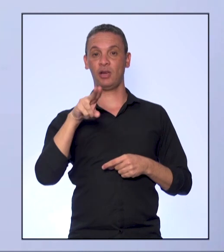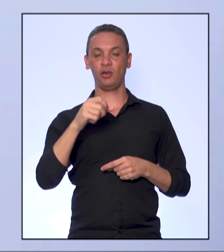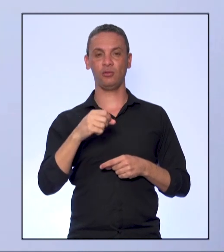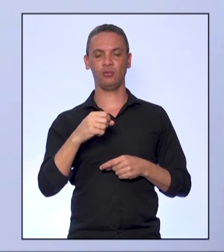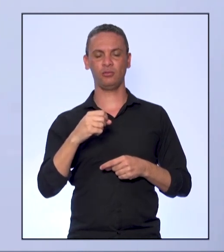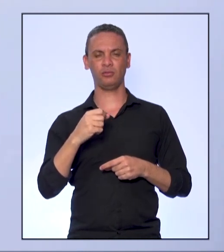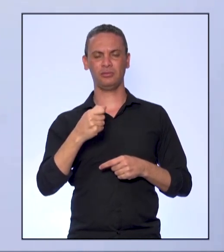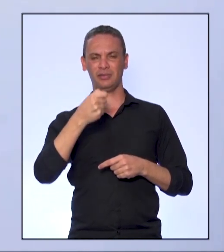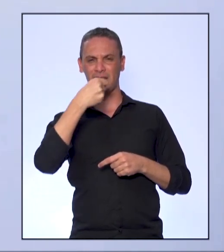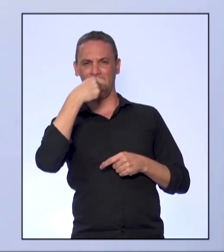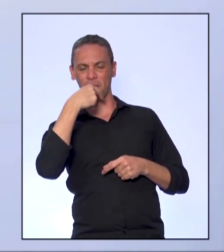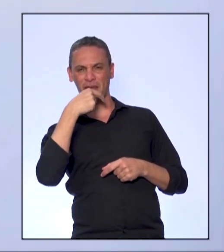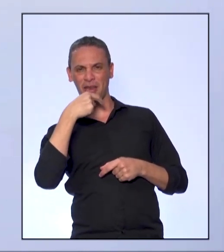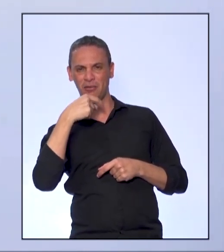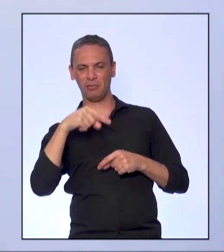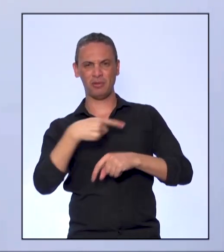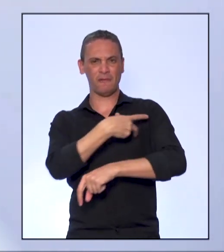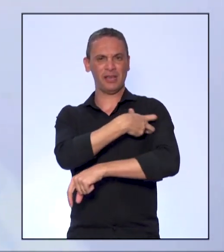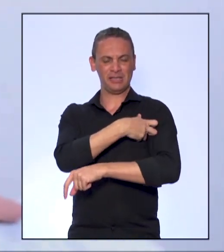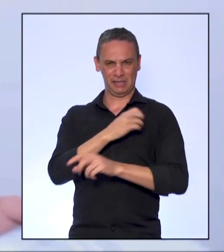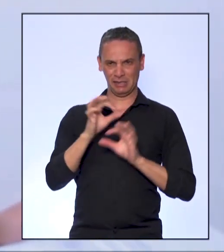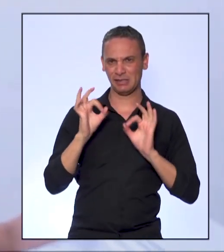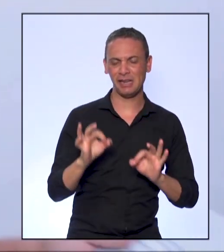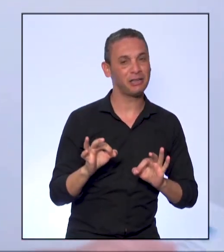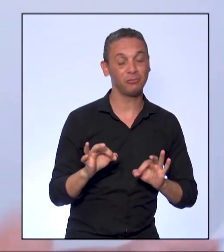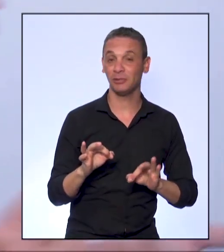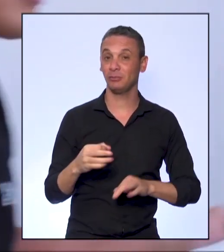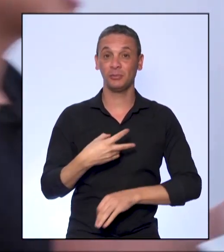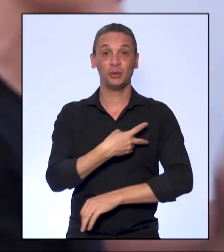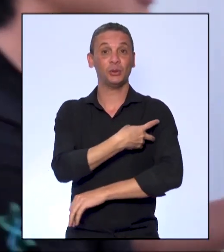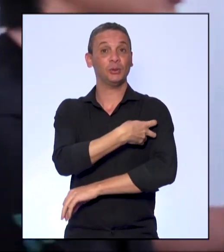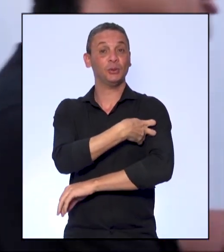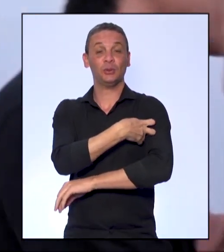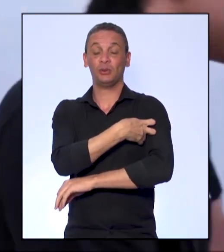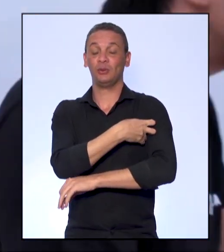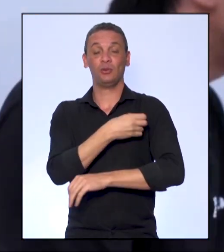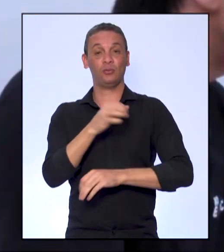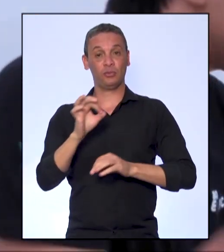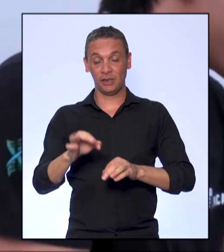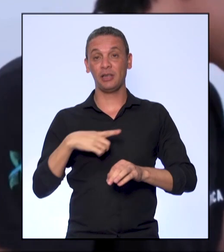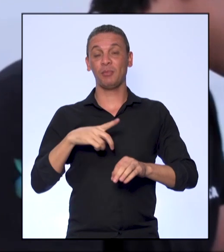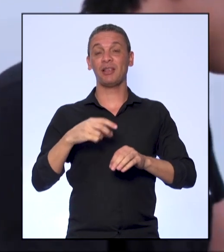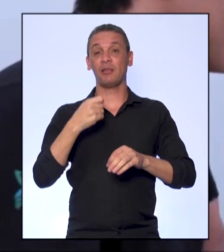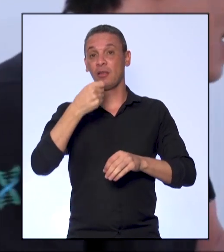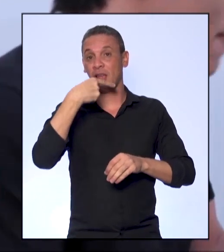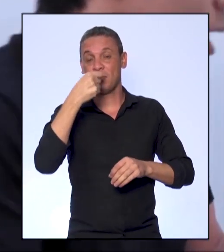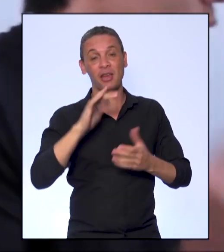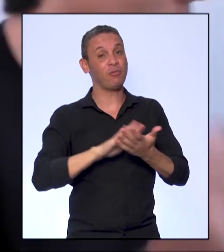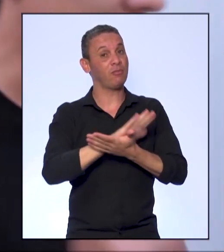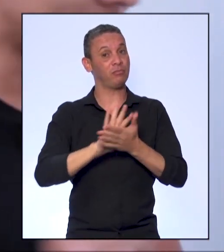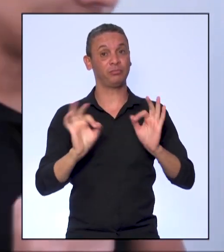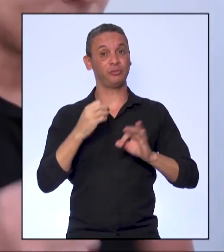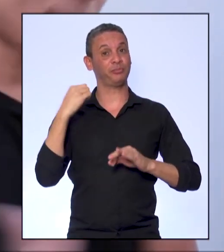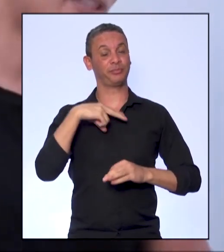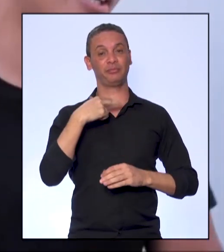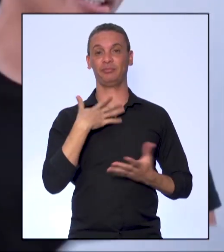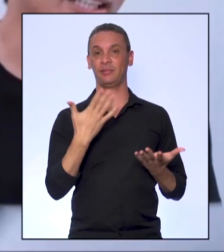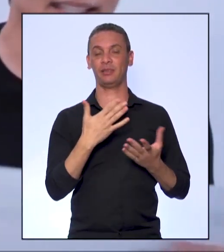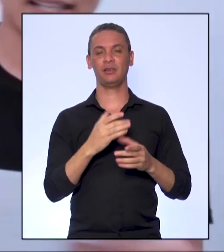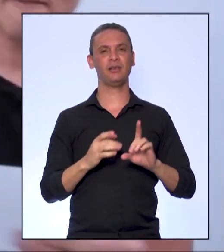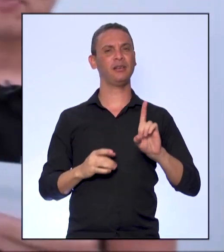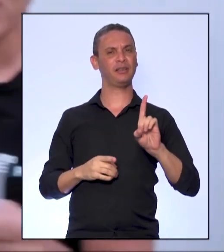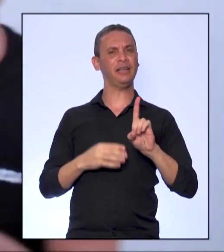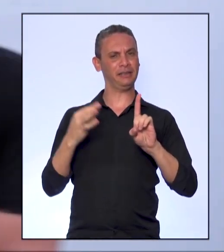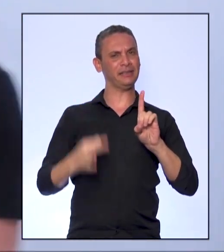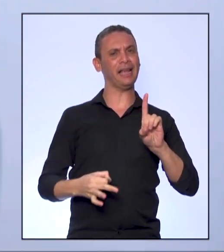têm o mesmo efeito. Errado, galera. Lembra, antibiótico não tem ação sobre vírus. Não marca isso, tá? Olha a letra D. Só pode ser a